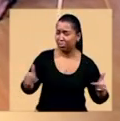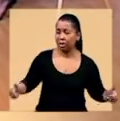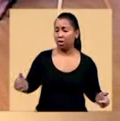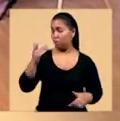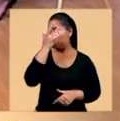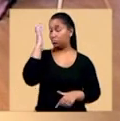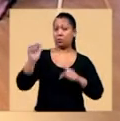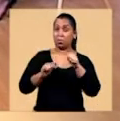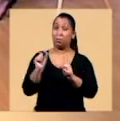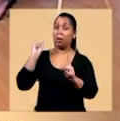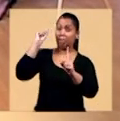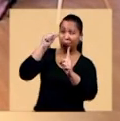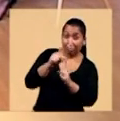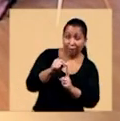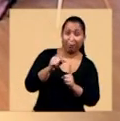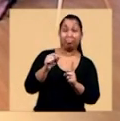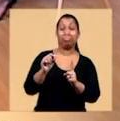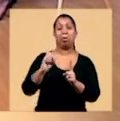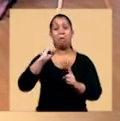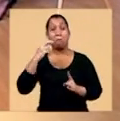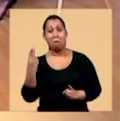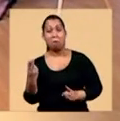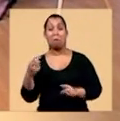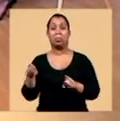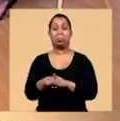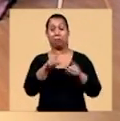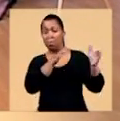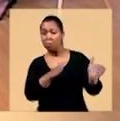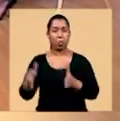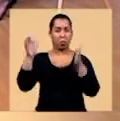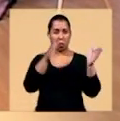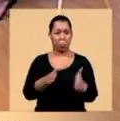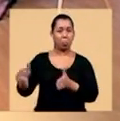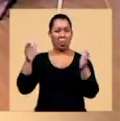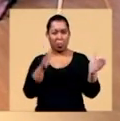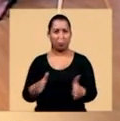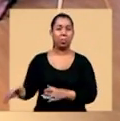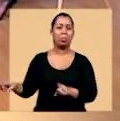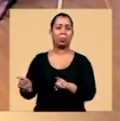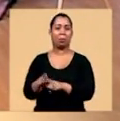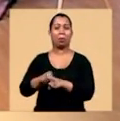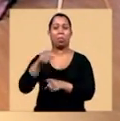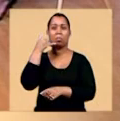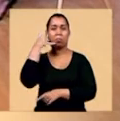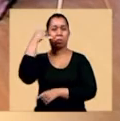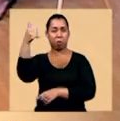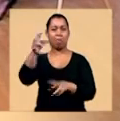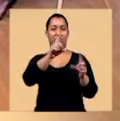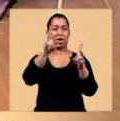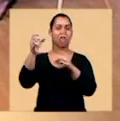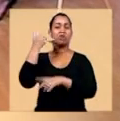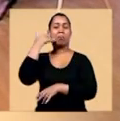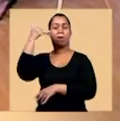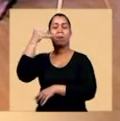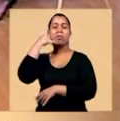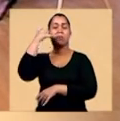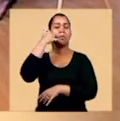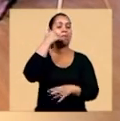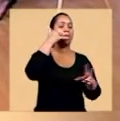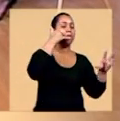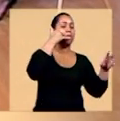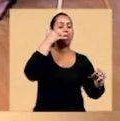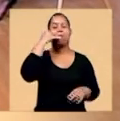Então, eu acredito que quem trabalha com meta ou com linha de produção telemarketing, que vende